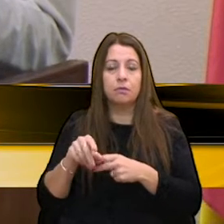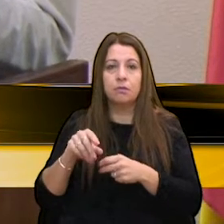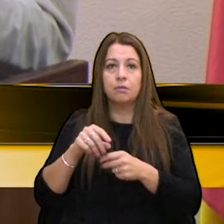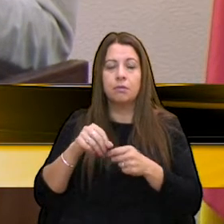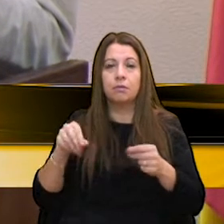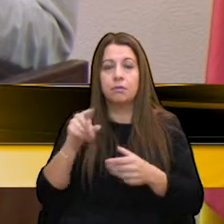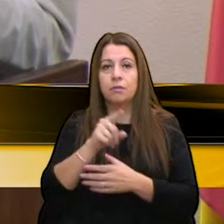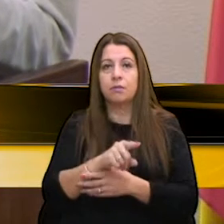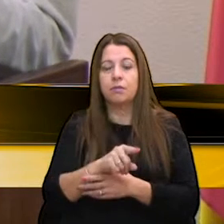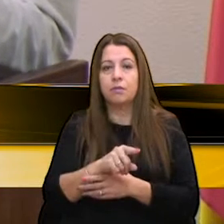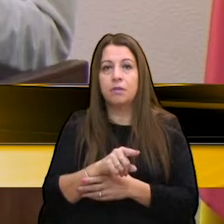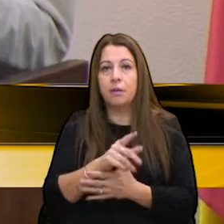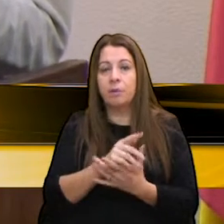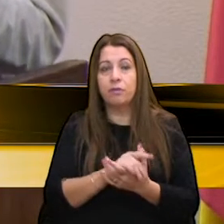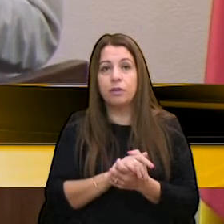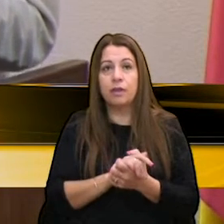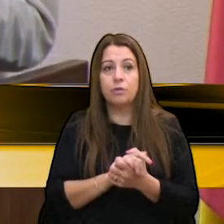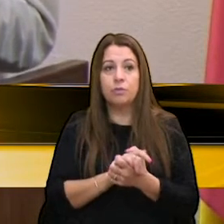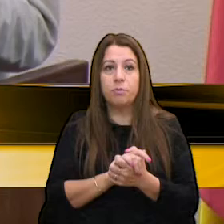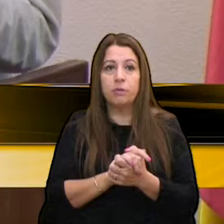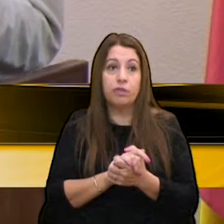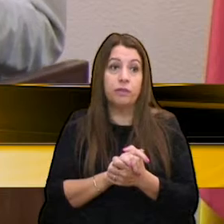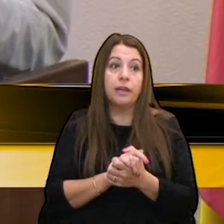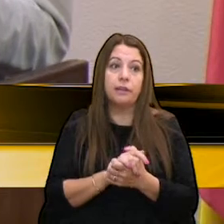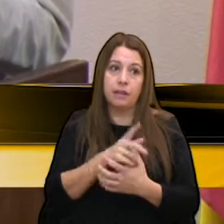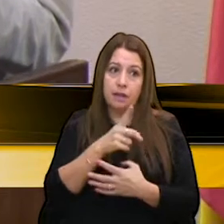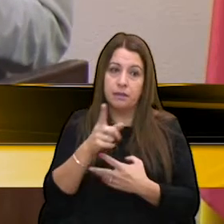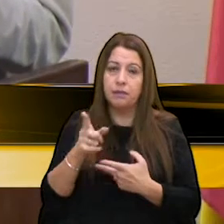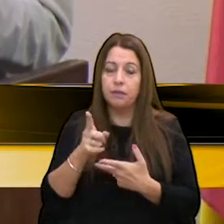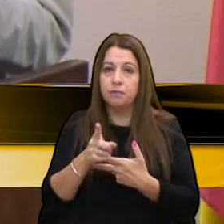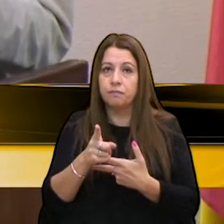campos e que faz dele também um educador,